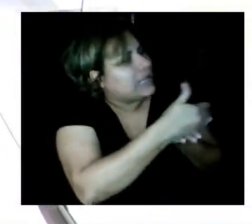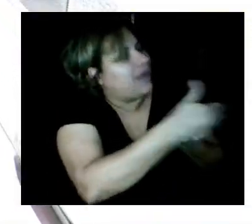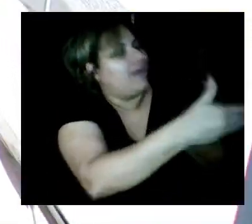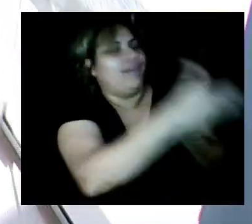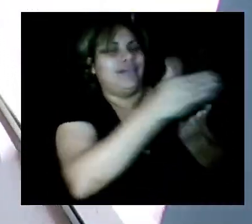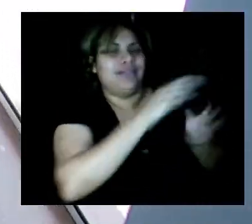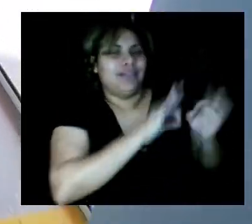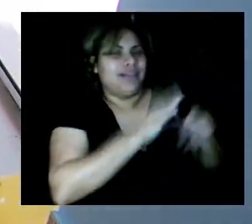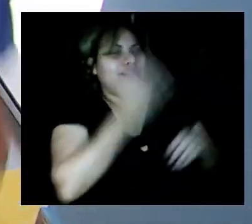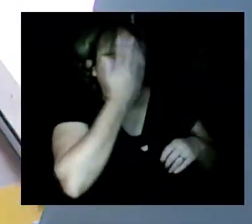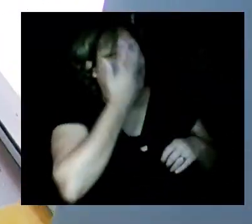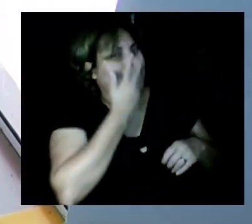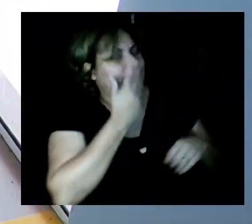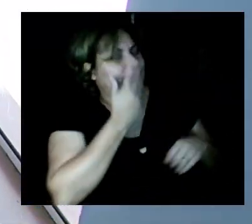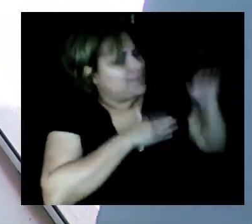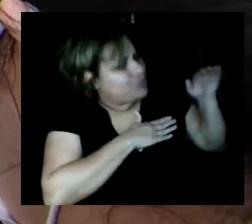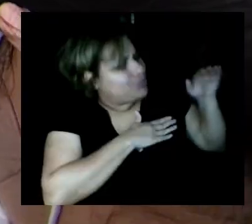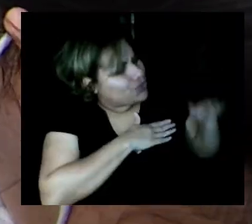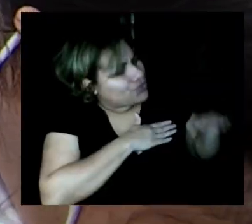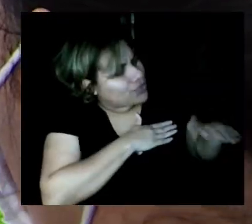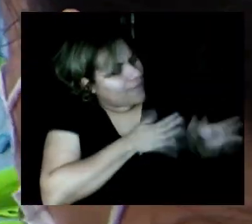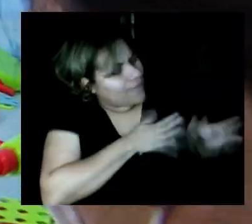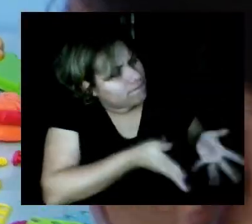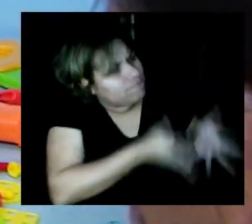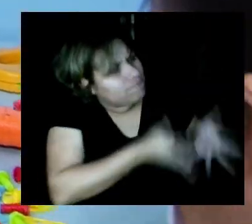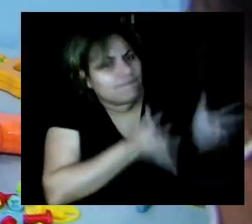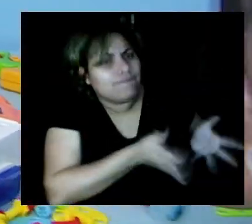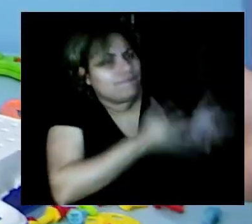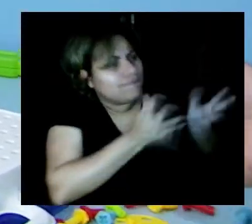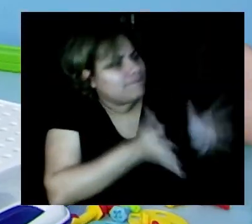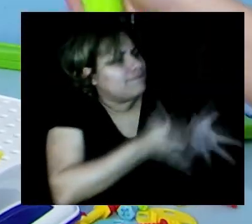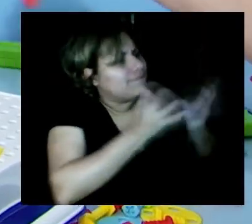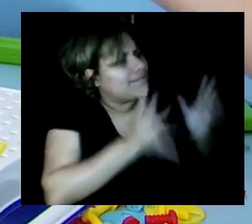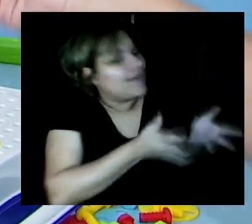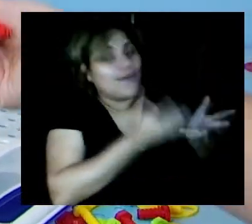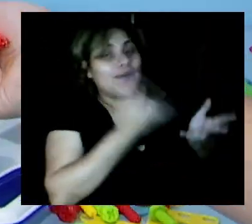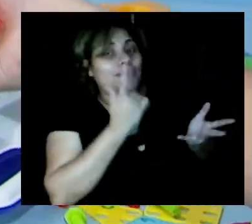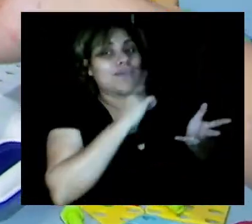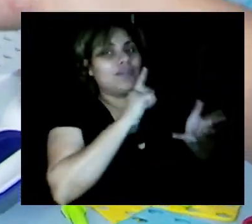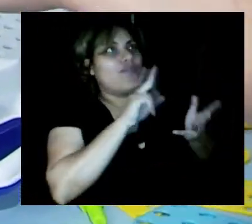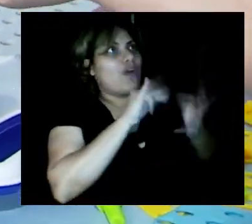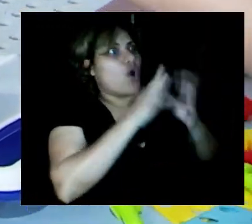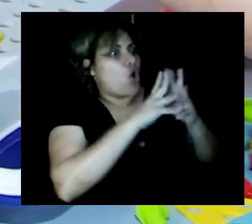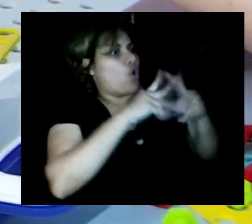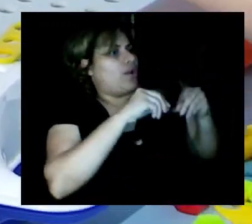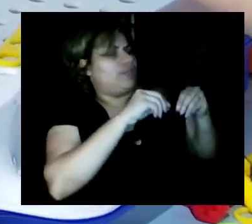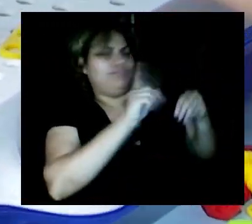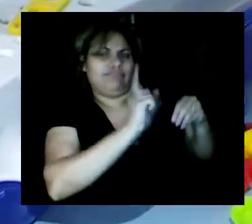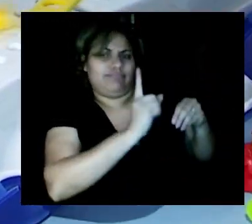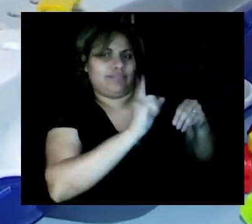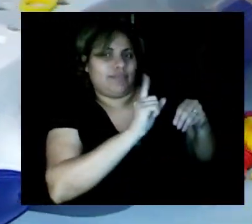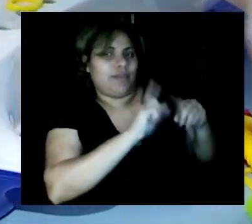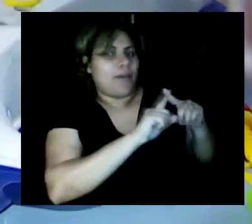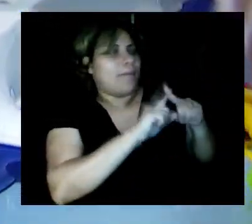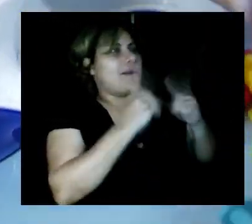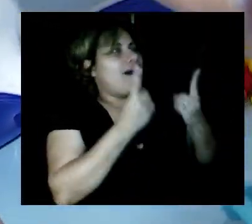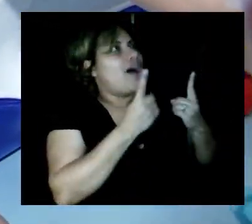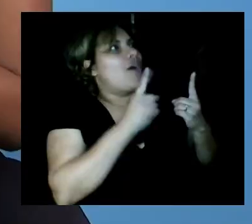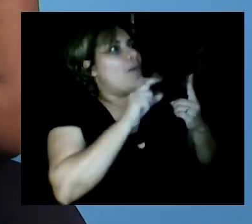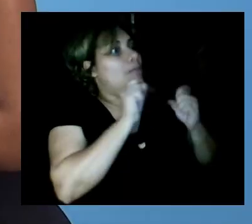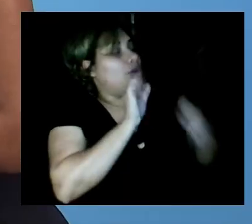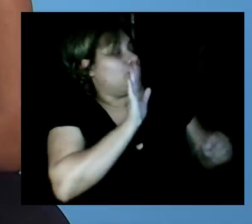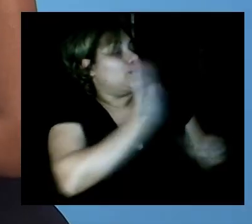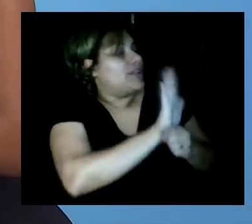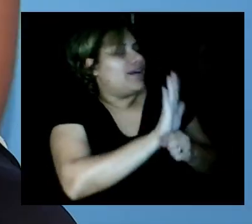pequenininho, sendo estimulado, não é que vai ser curado, mas ele pode levar uma vida